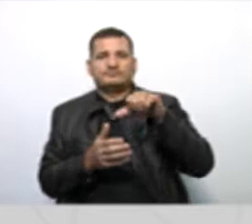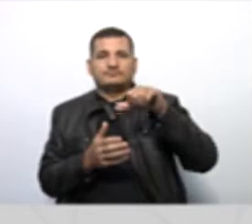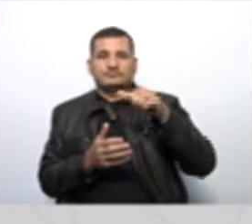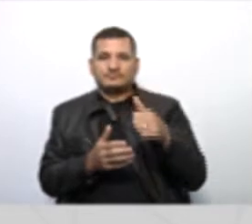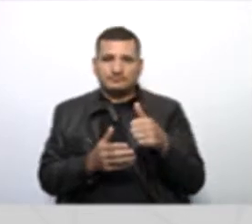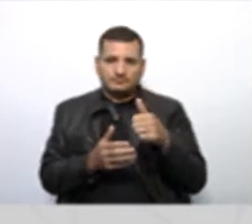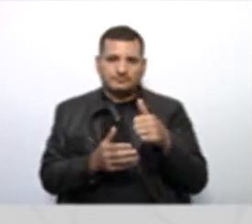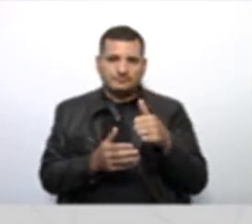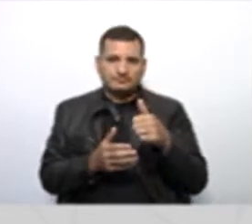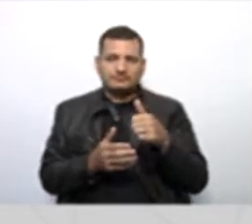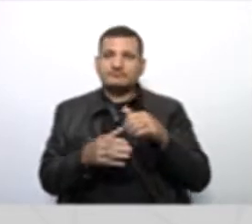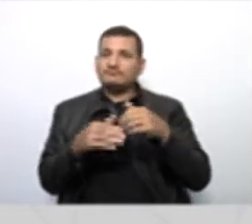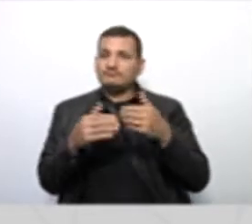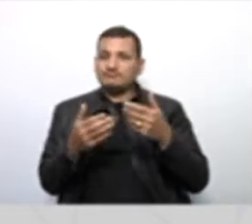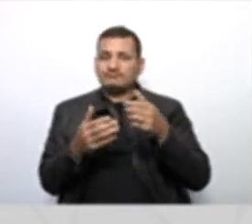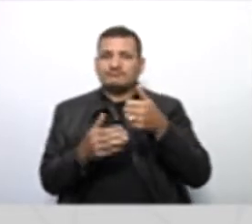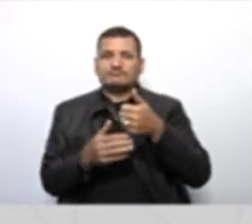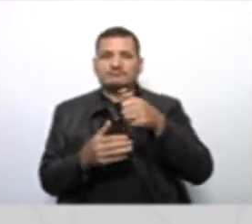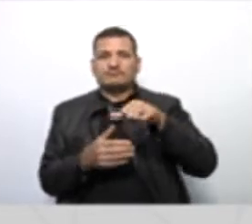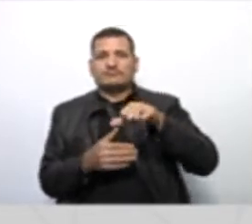1991. Olha essa data, ó.